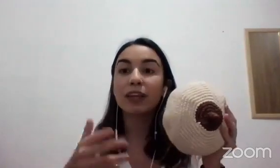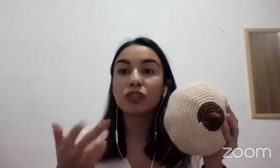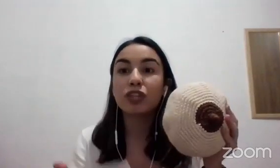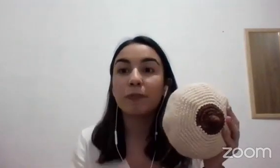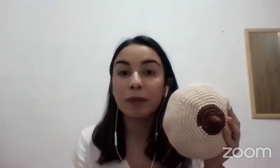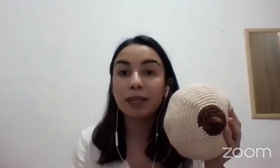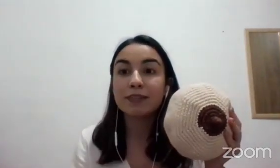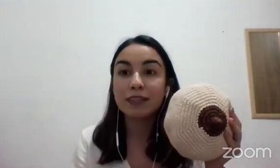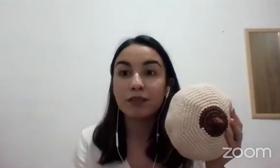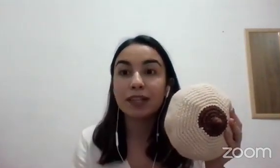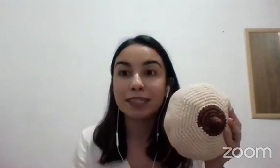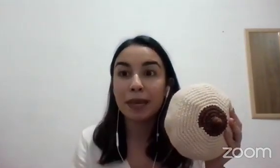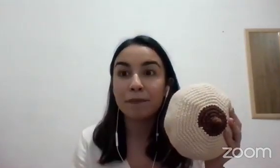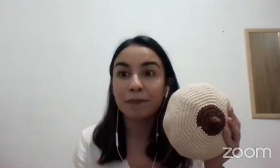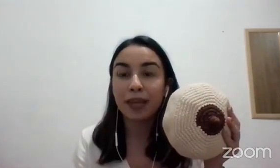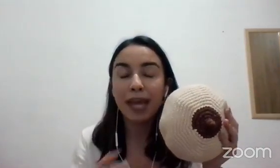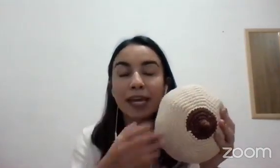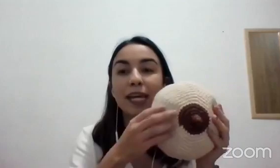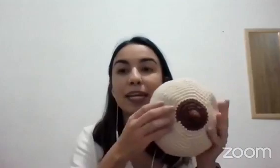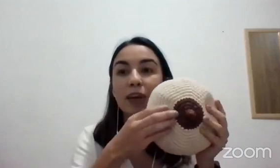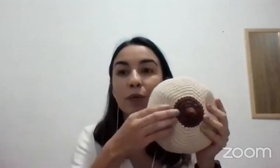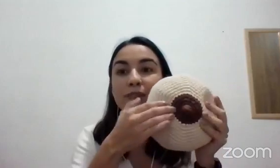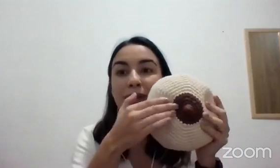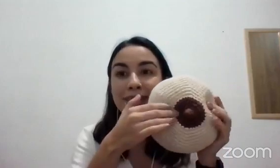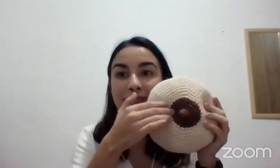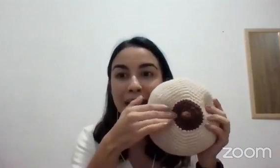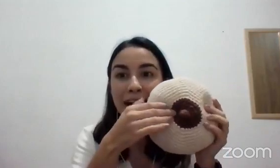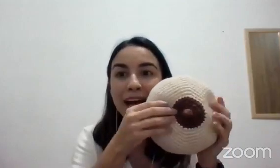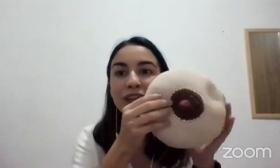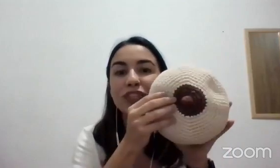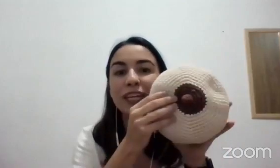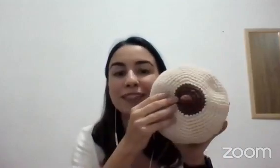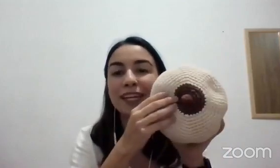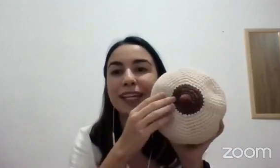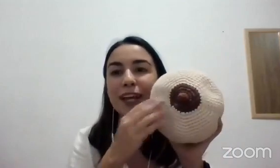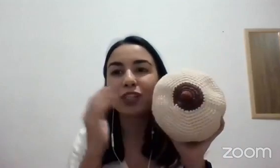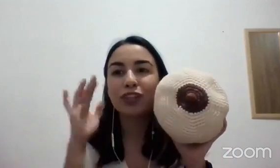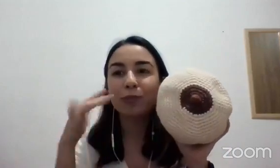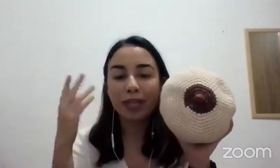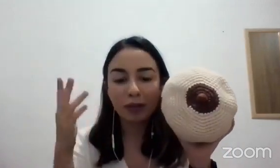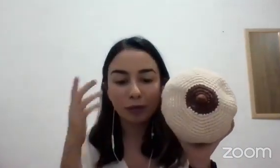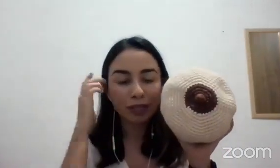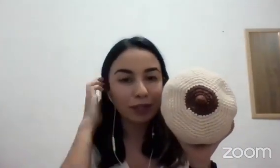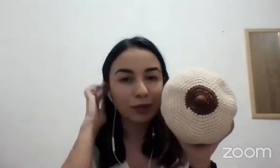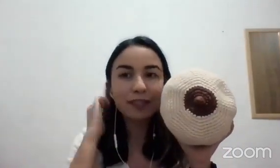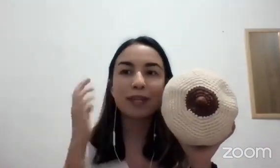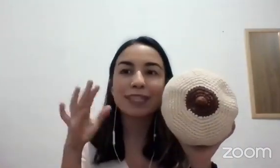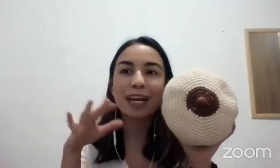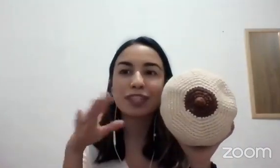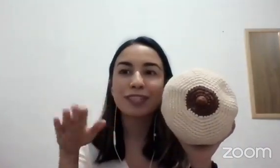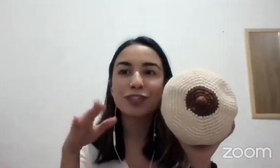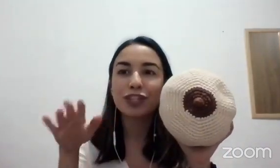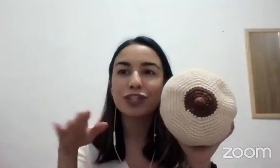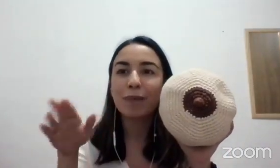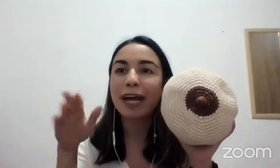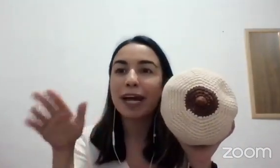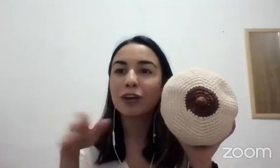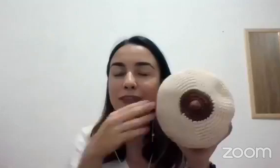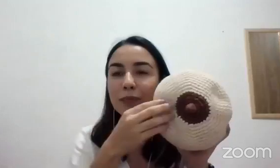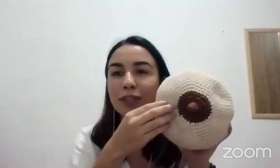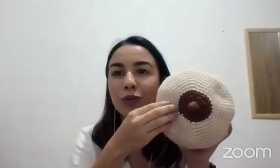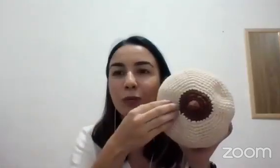da ordenha, a gente também precisa fazer, né? Então, as massagens, né? A gente brinca um pouquinho das massagens, a gente